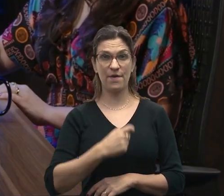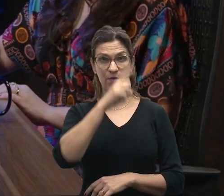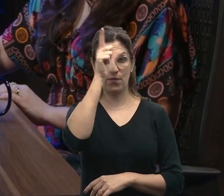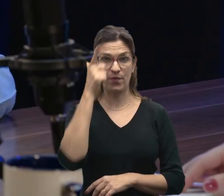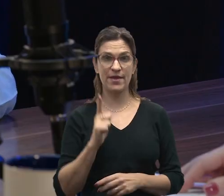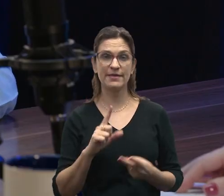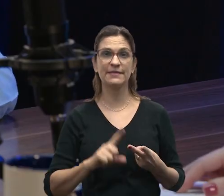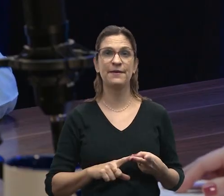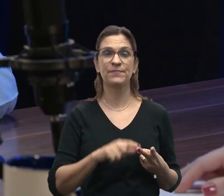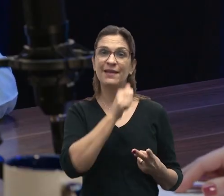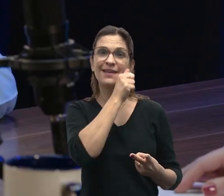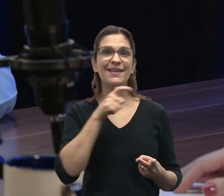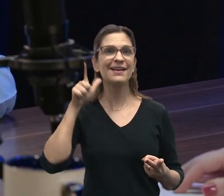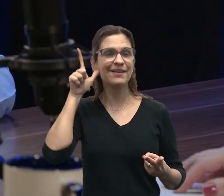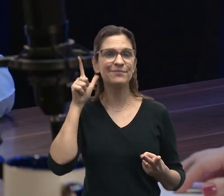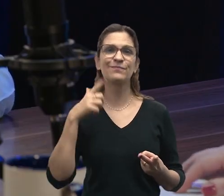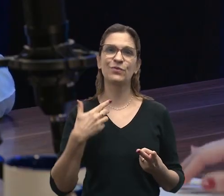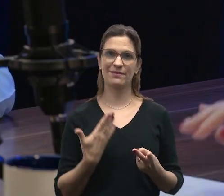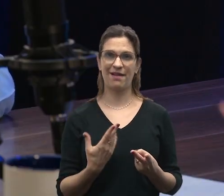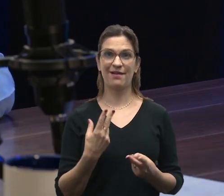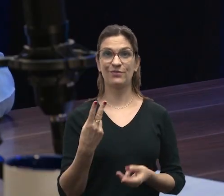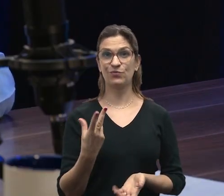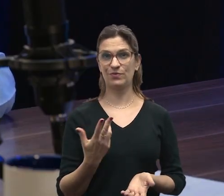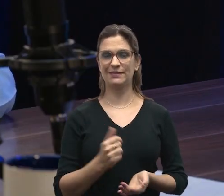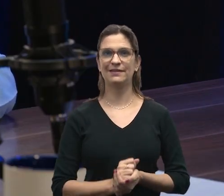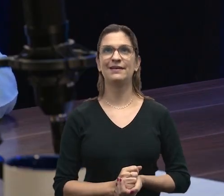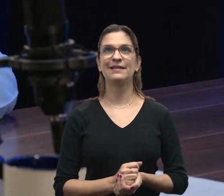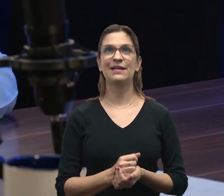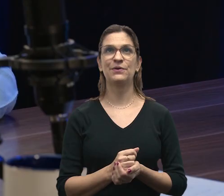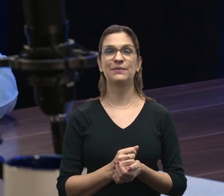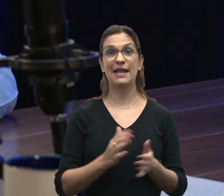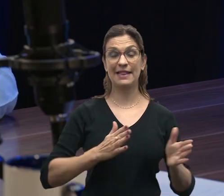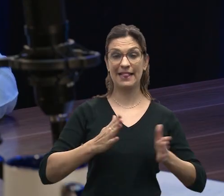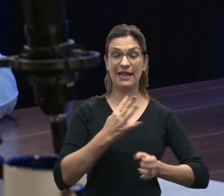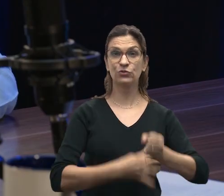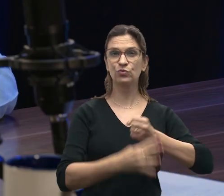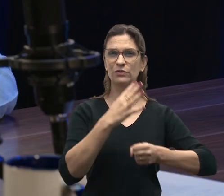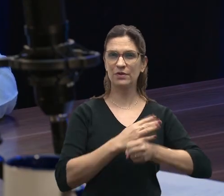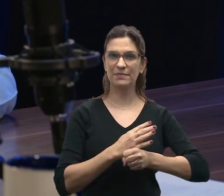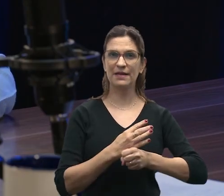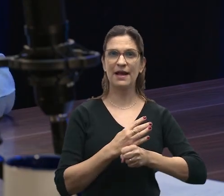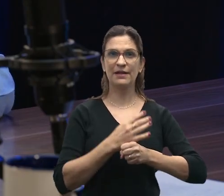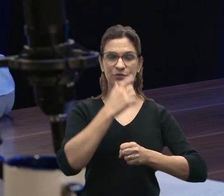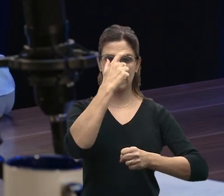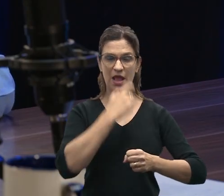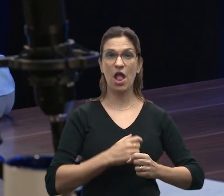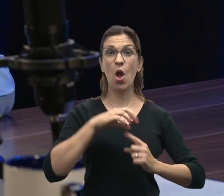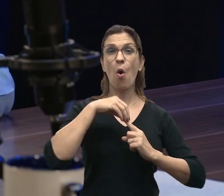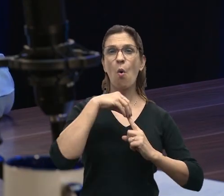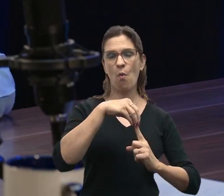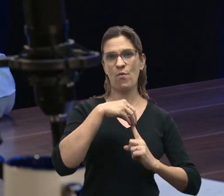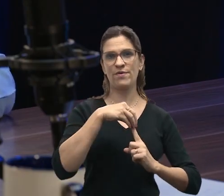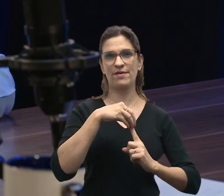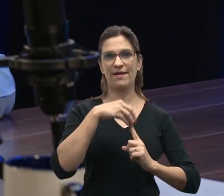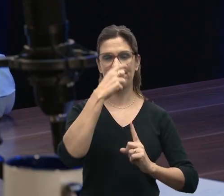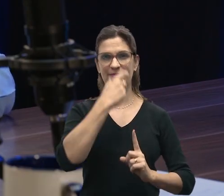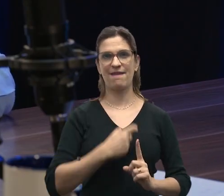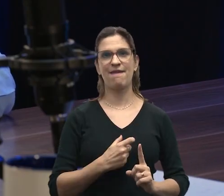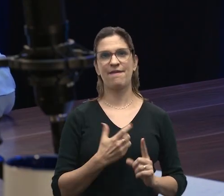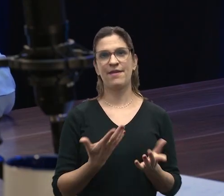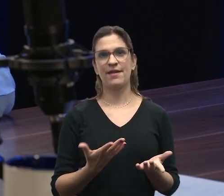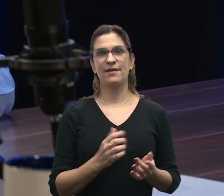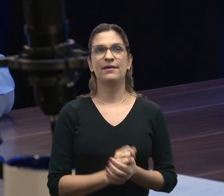passada, só uma mulher, né, que estava lá, que naquela época era eu. Então, assim, tudo isso